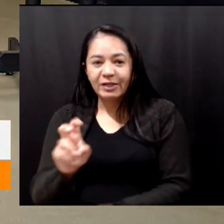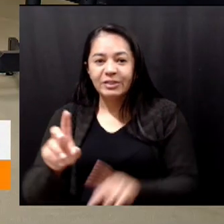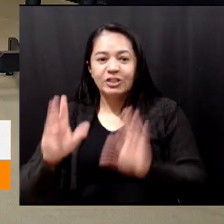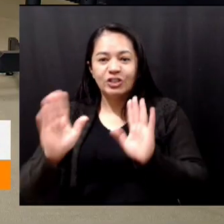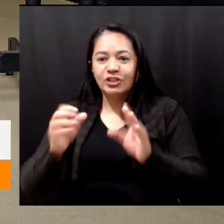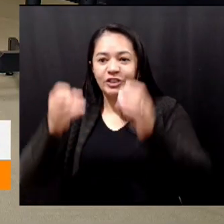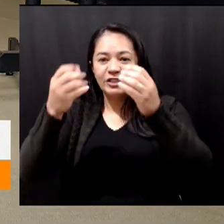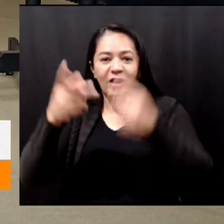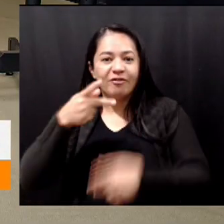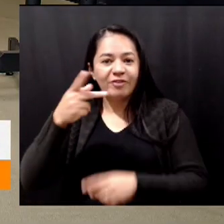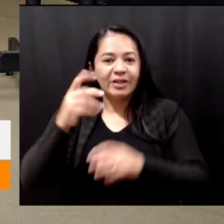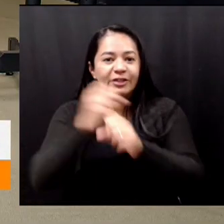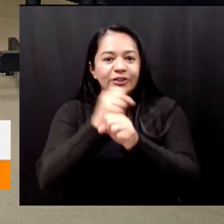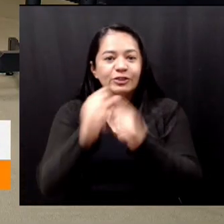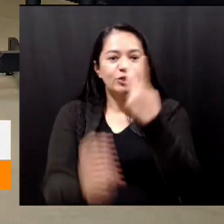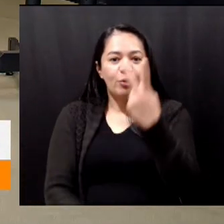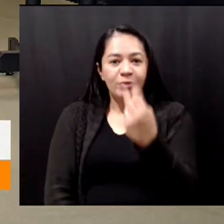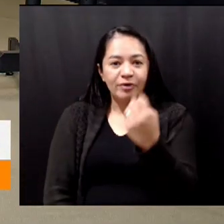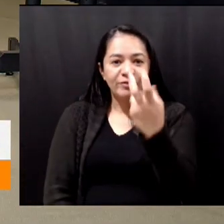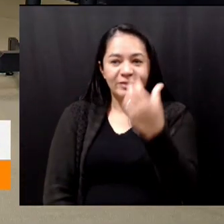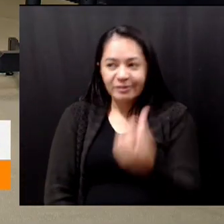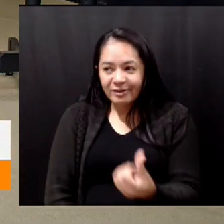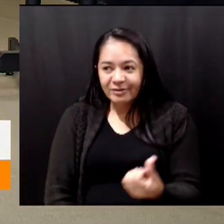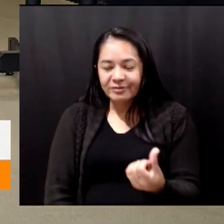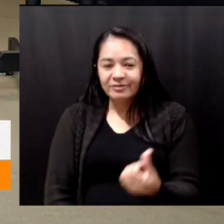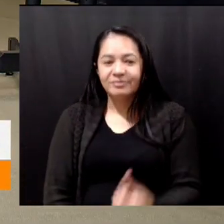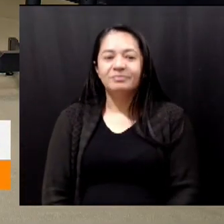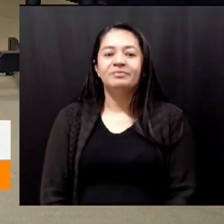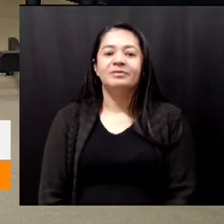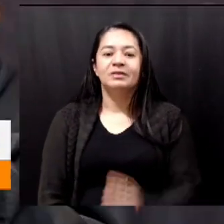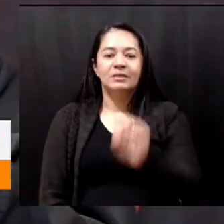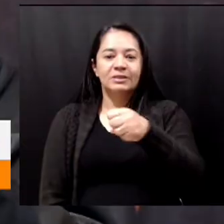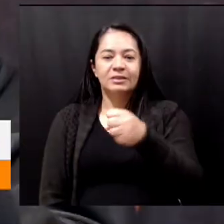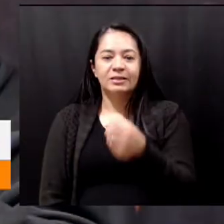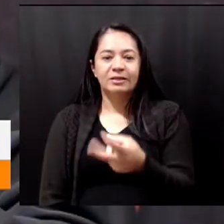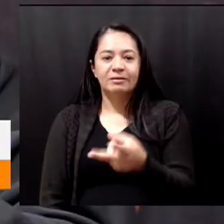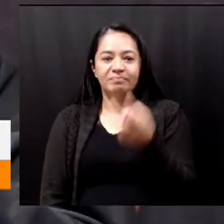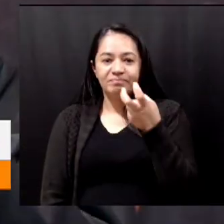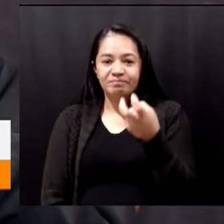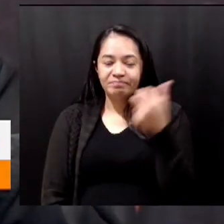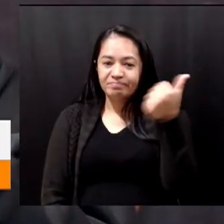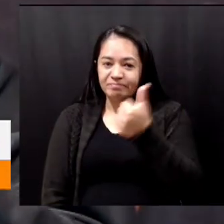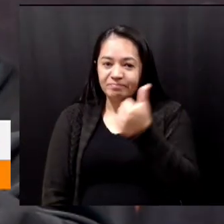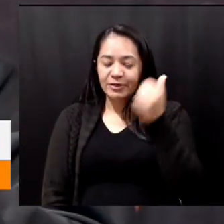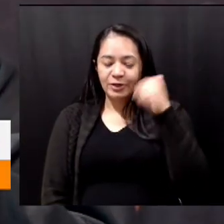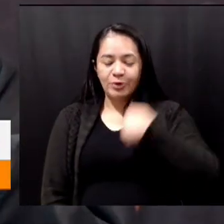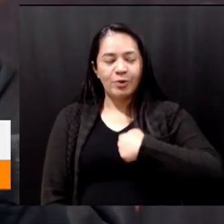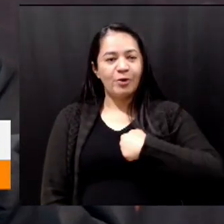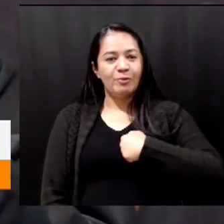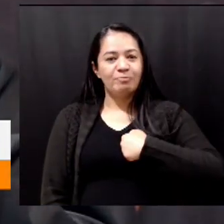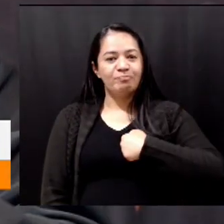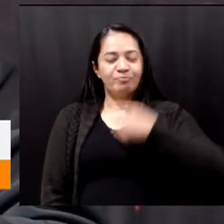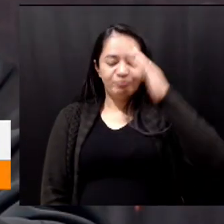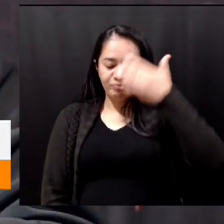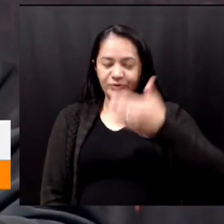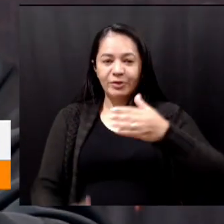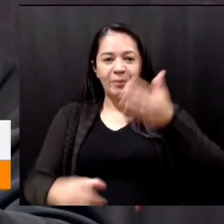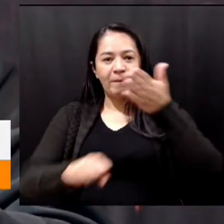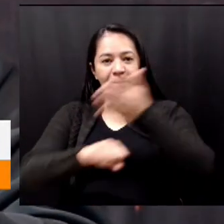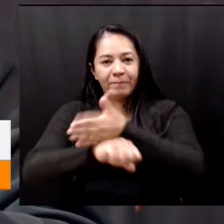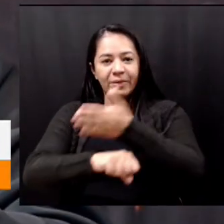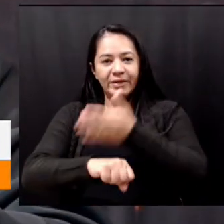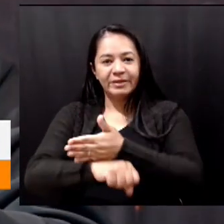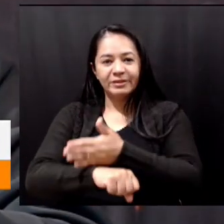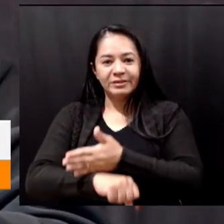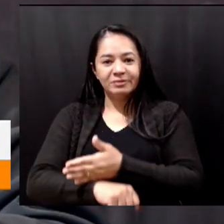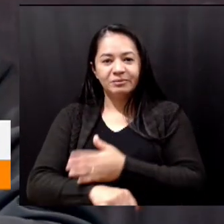sucesso tremendo, né, Zarit? Sim, olha só, eu tive primeiro a honra de ter participado como um dos co-realizadores do evento, né?